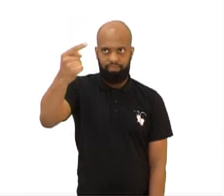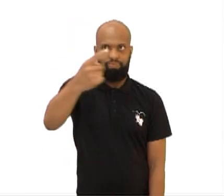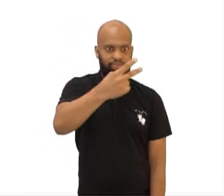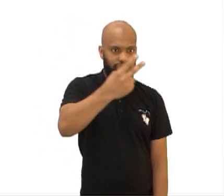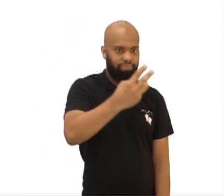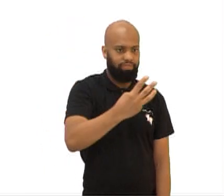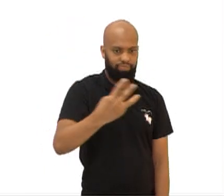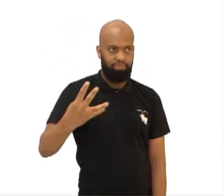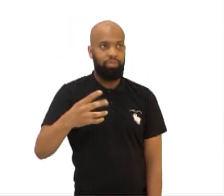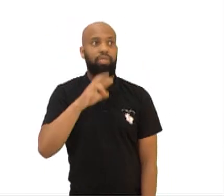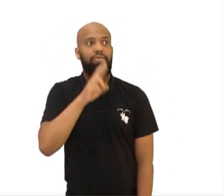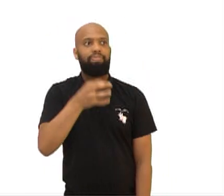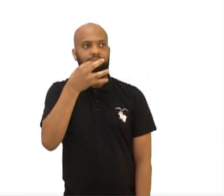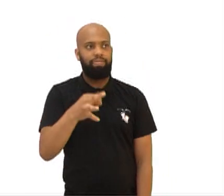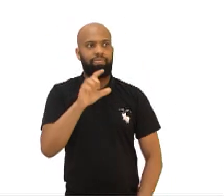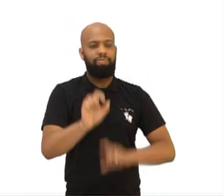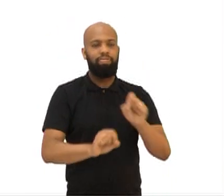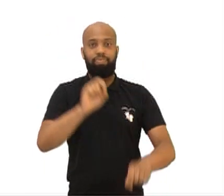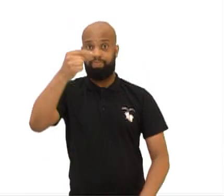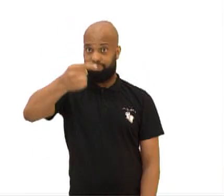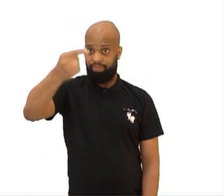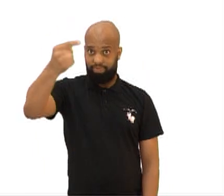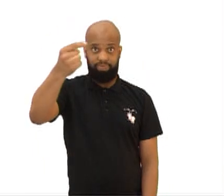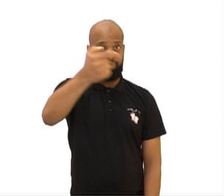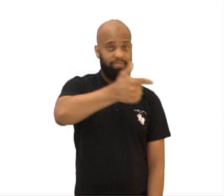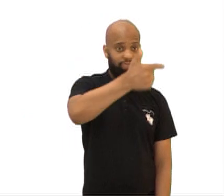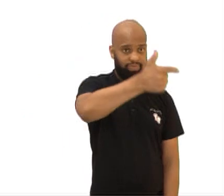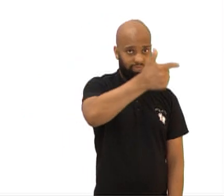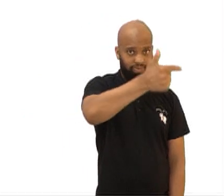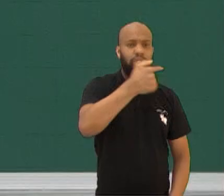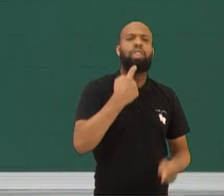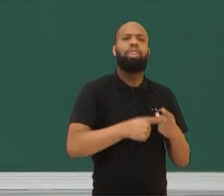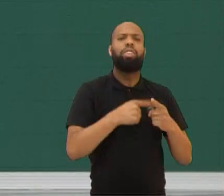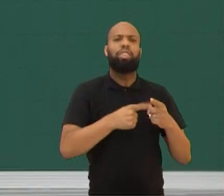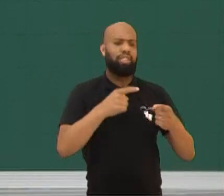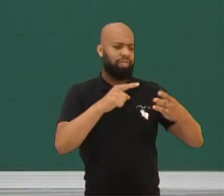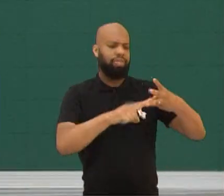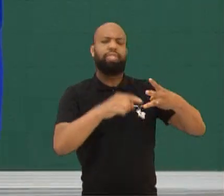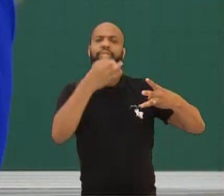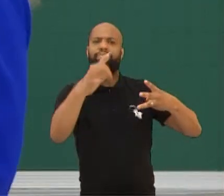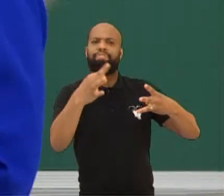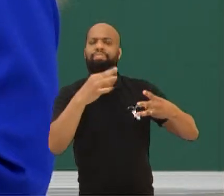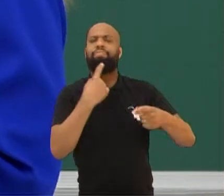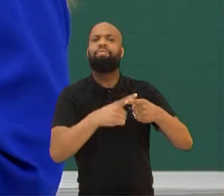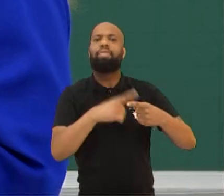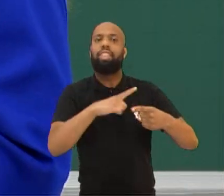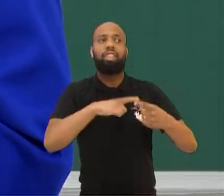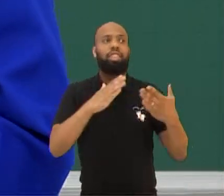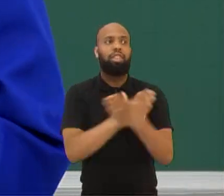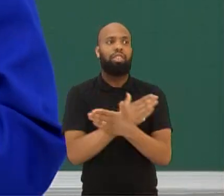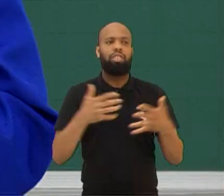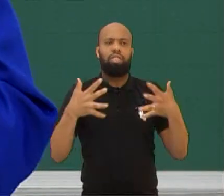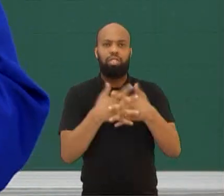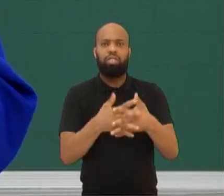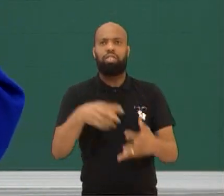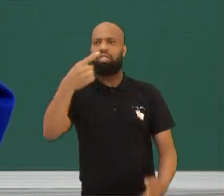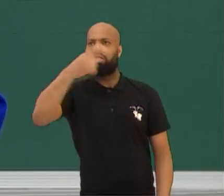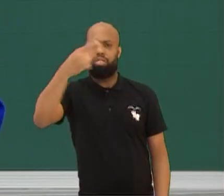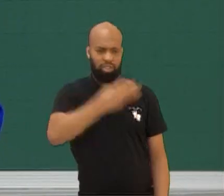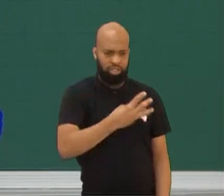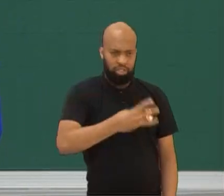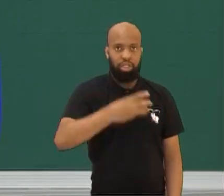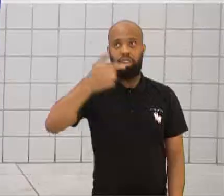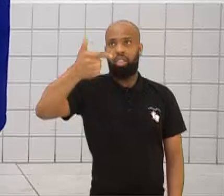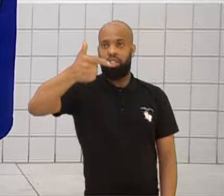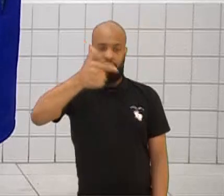letra C. Primeiro e segundo quadrantes. Mas por que a letra C? Porque tem alguns que confundiram aí primeiro e terceiro, segundo e quarto.